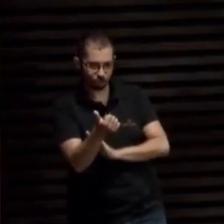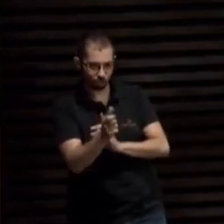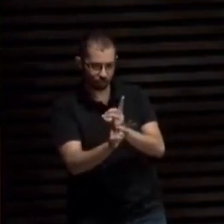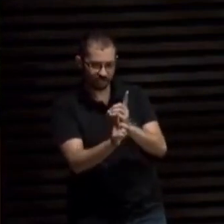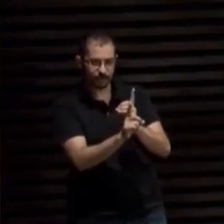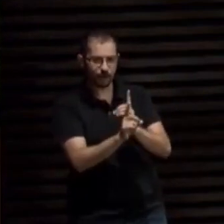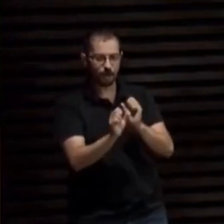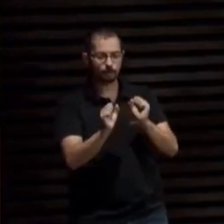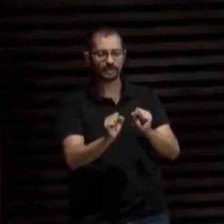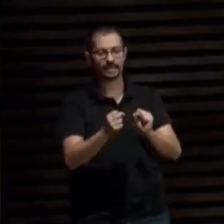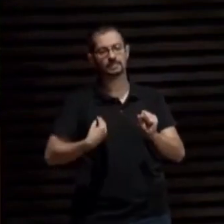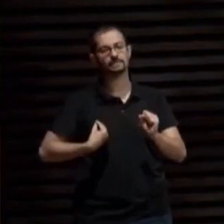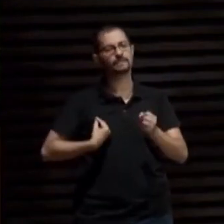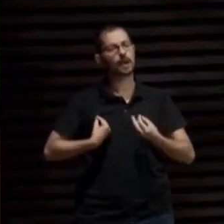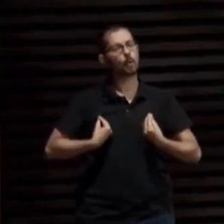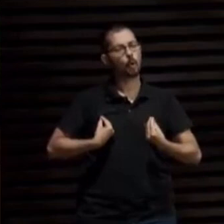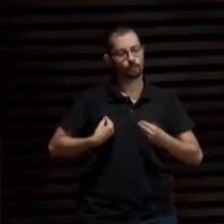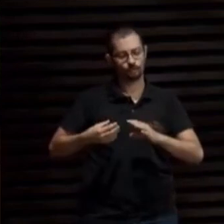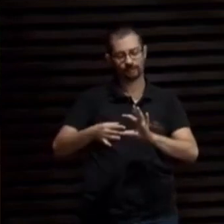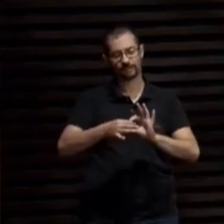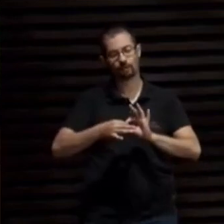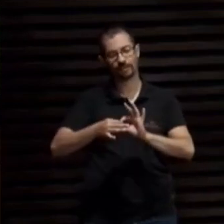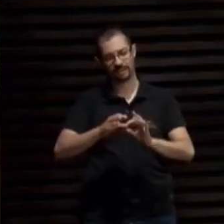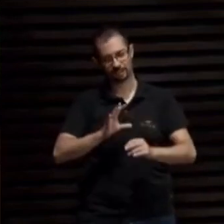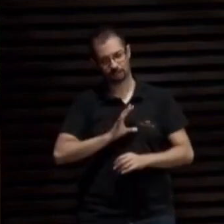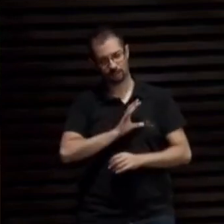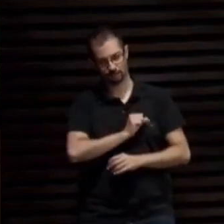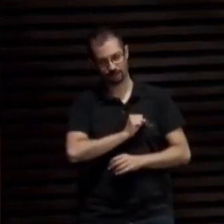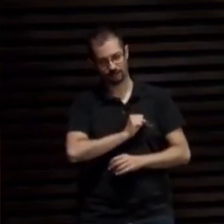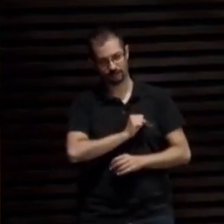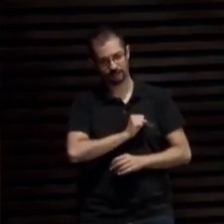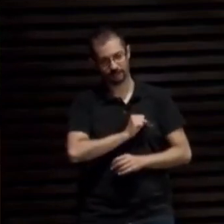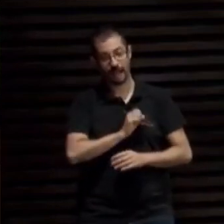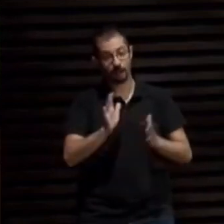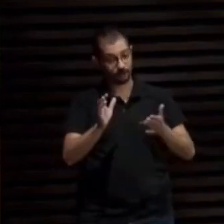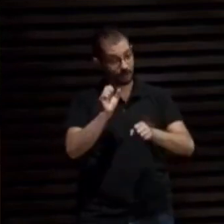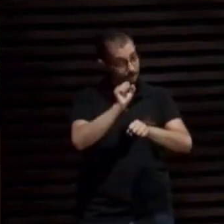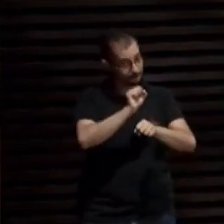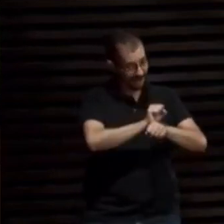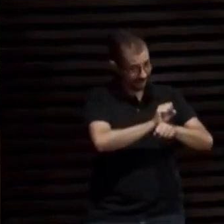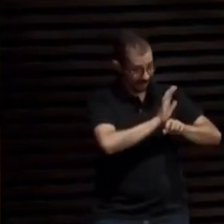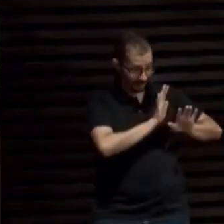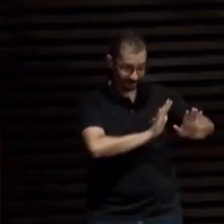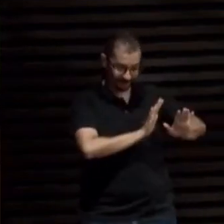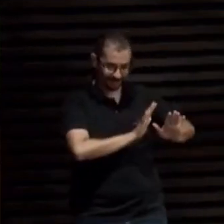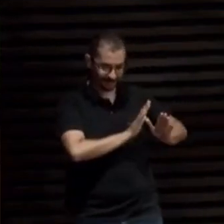pudéssemos viver na unidade do amor. Eu vou parar hoje aqui e eu volto domingo que vem.